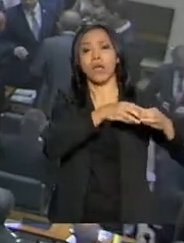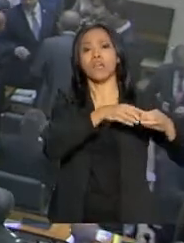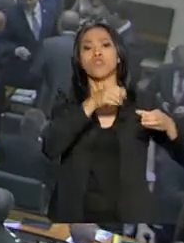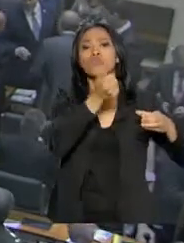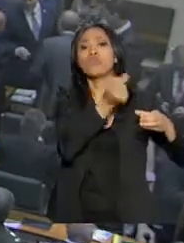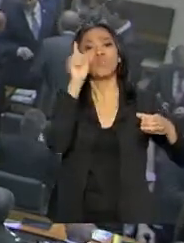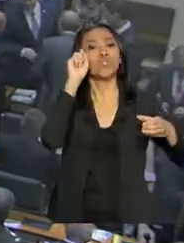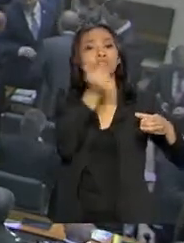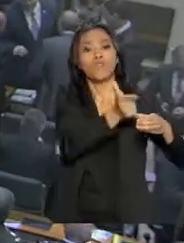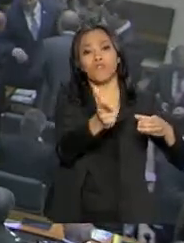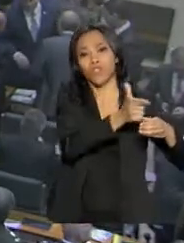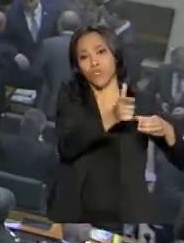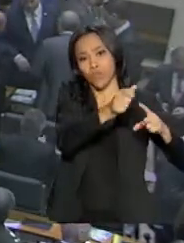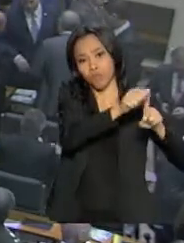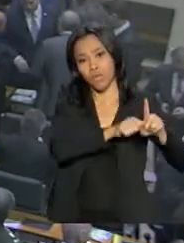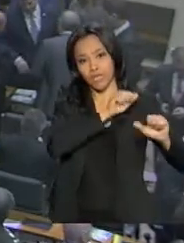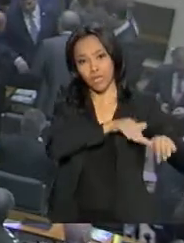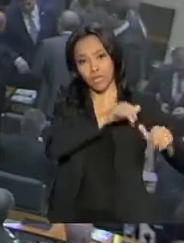dia 22 de setembro de